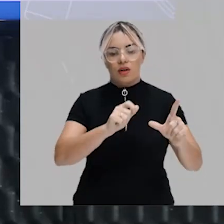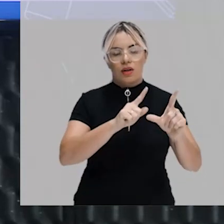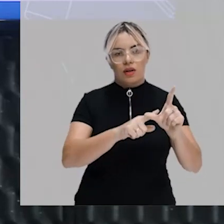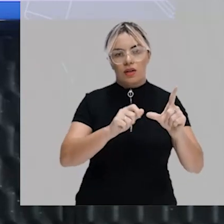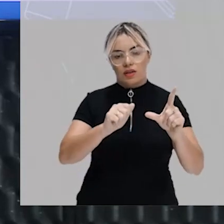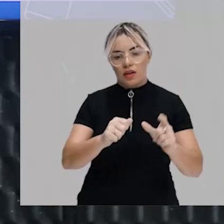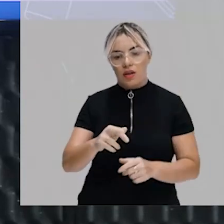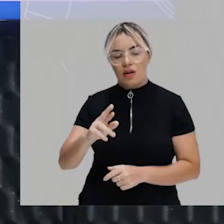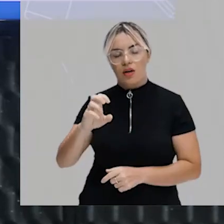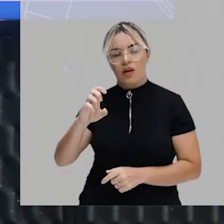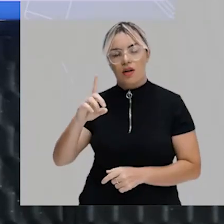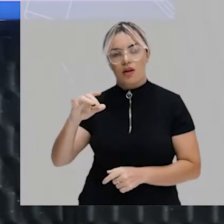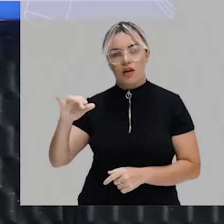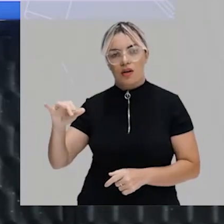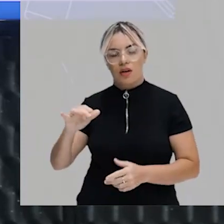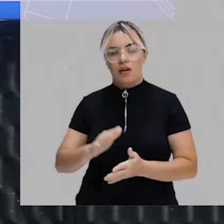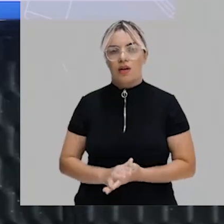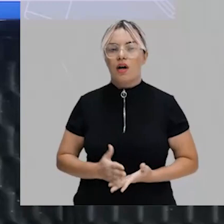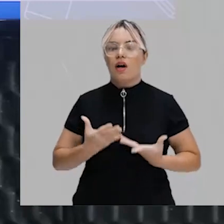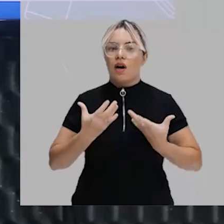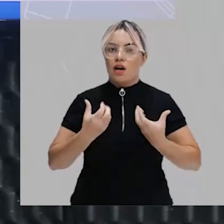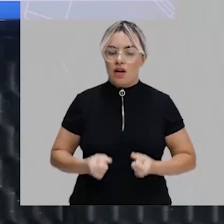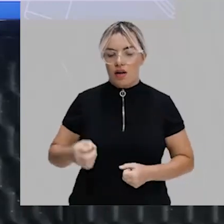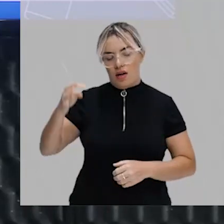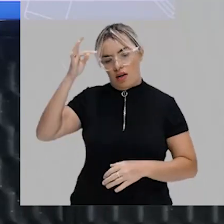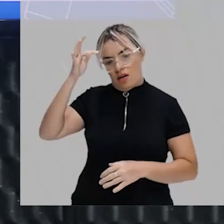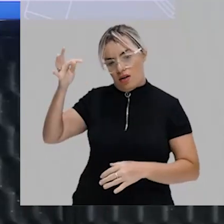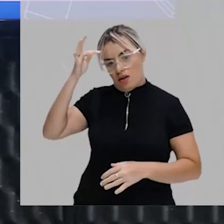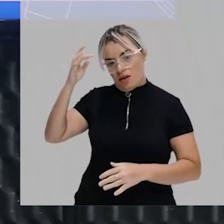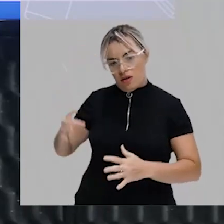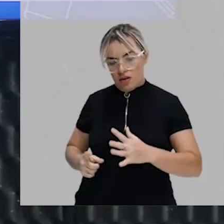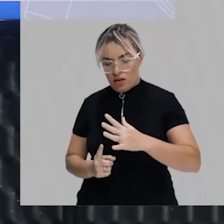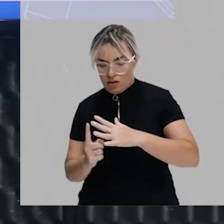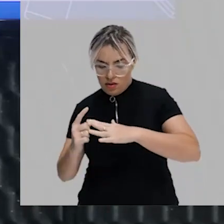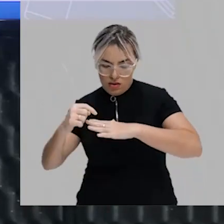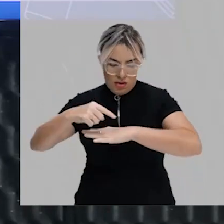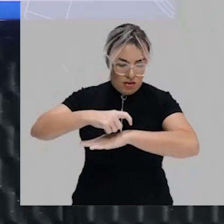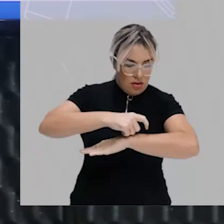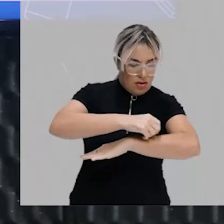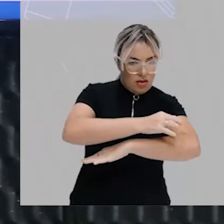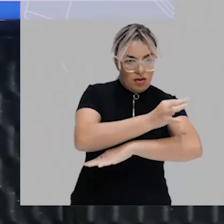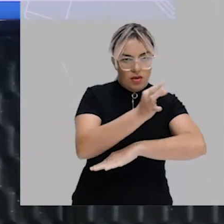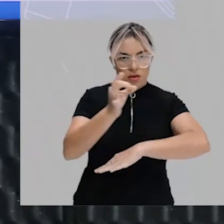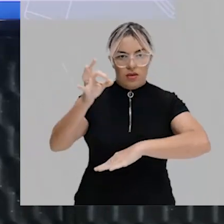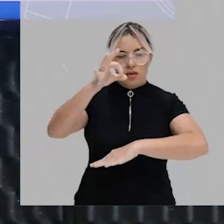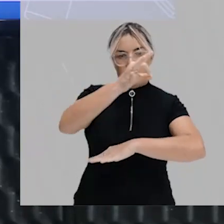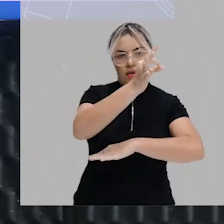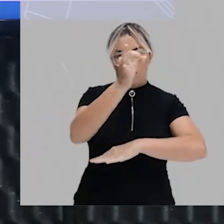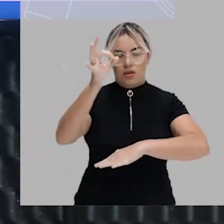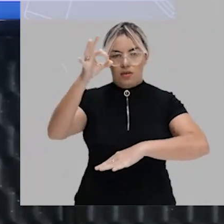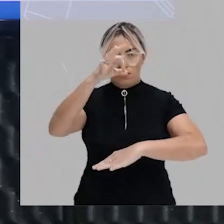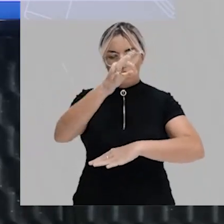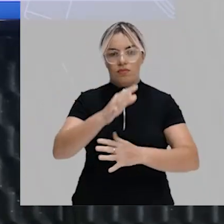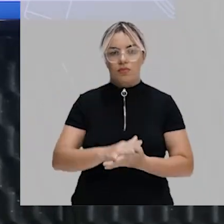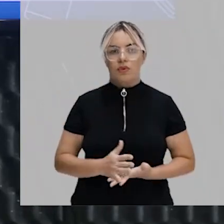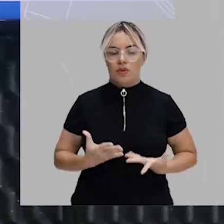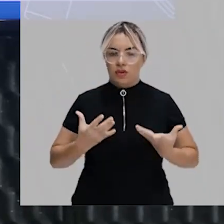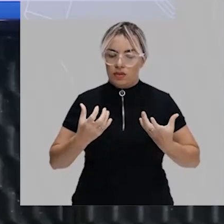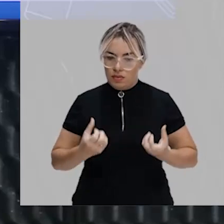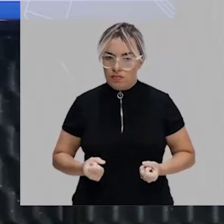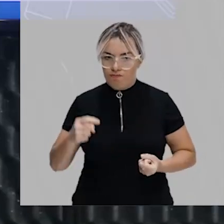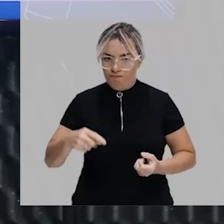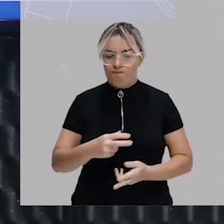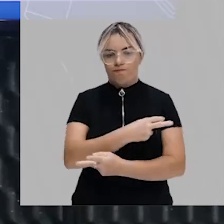ele defendeu a teoria da biogênese, que é a teoria da biogênese, ela defende que